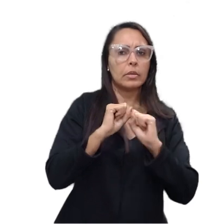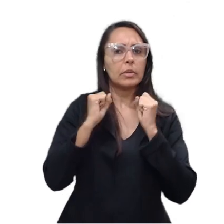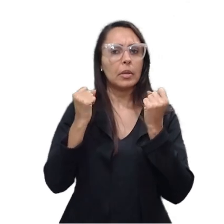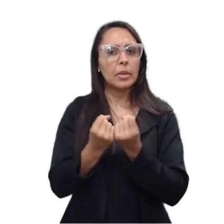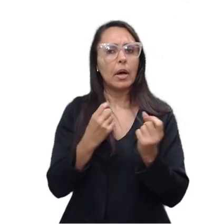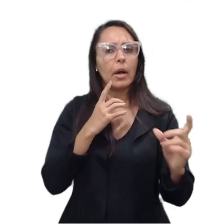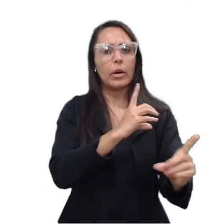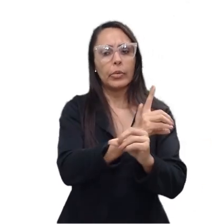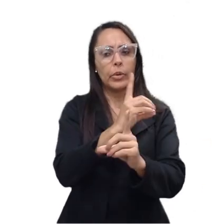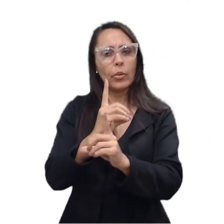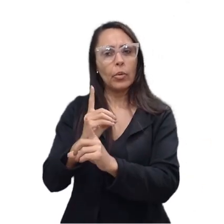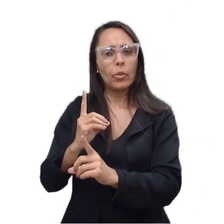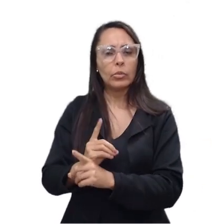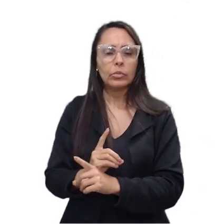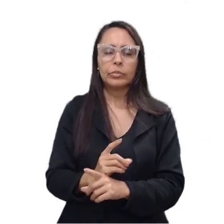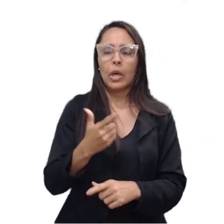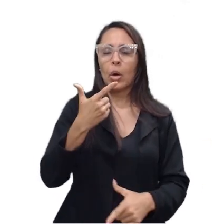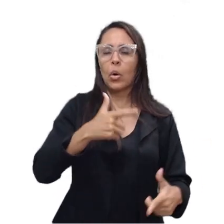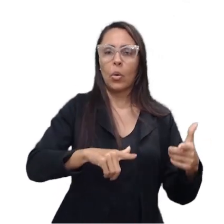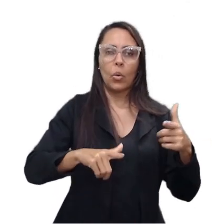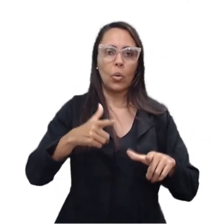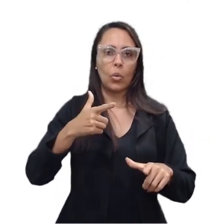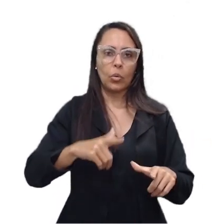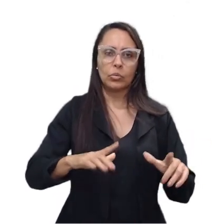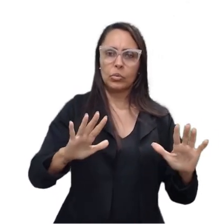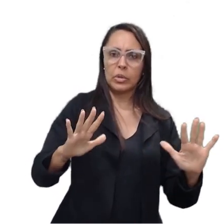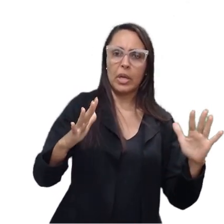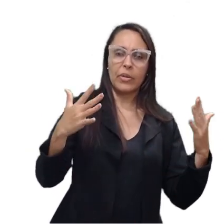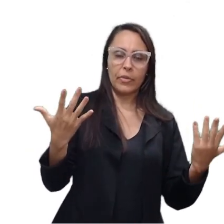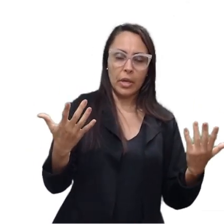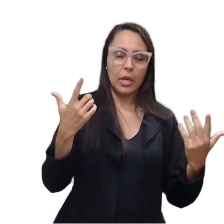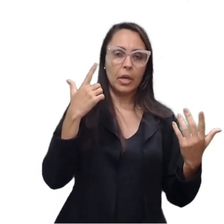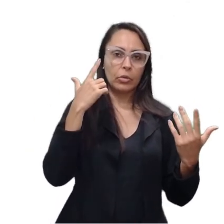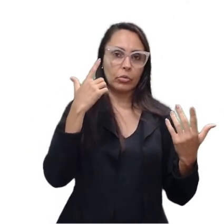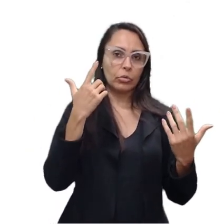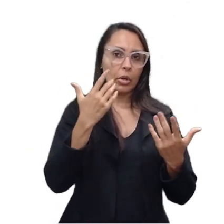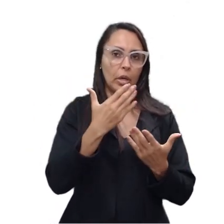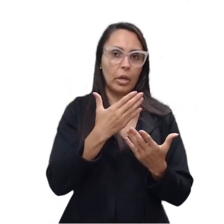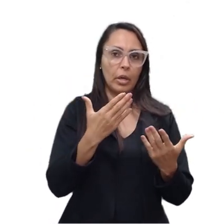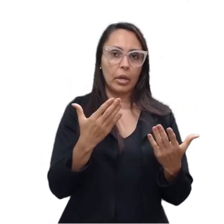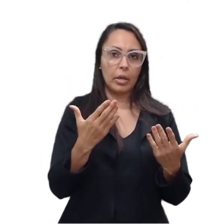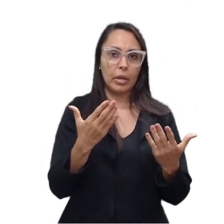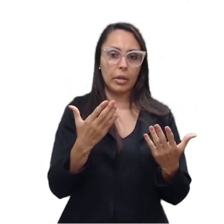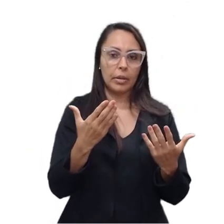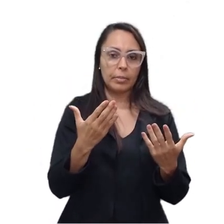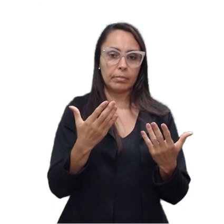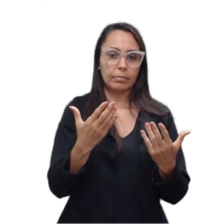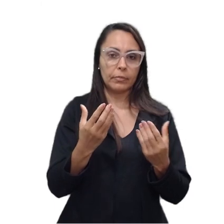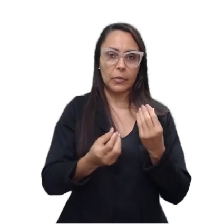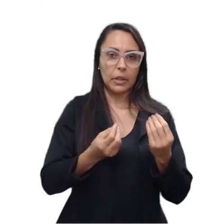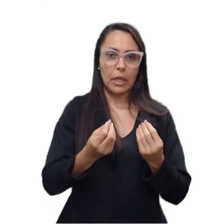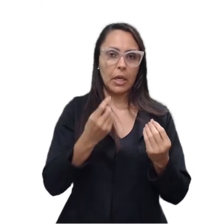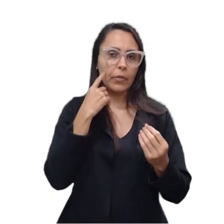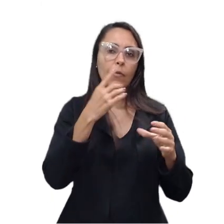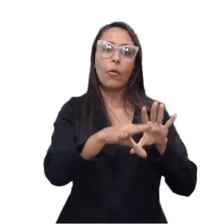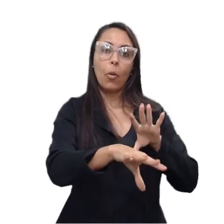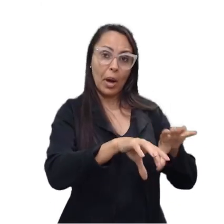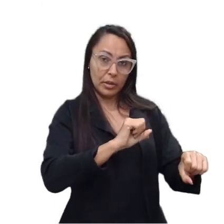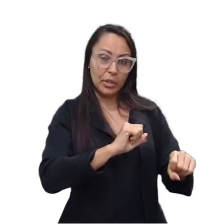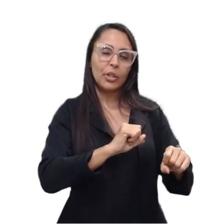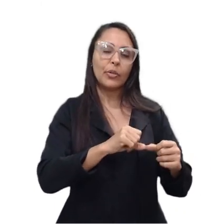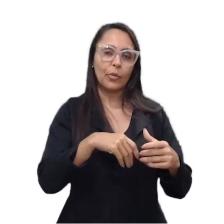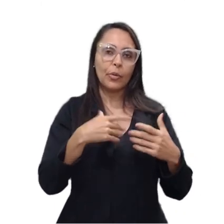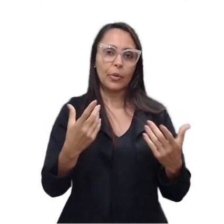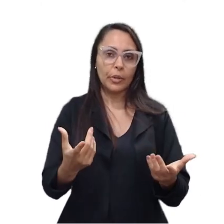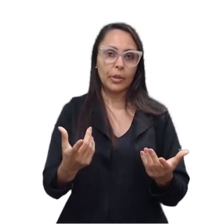seminários, encontros e outros eventos de caráter, né, formativo ali que